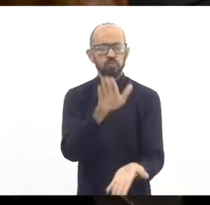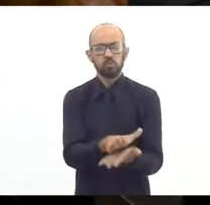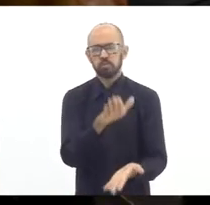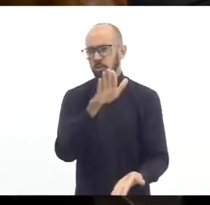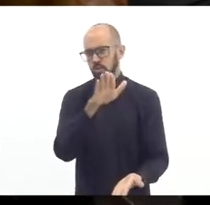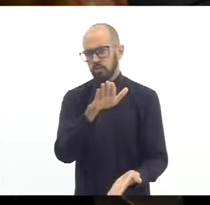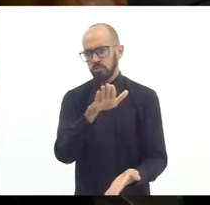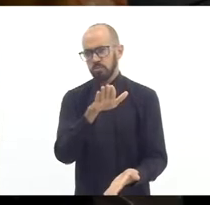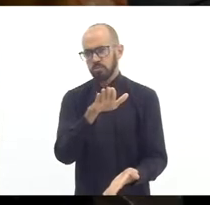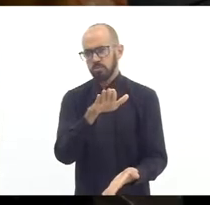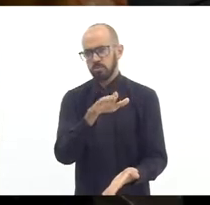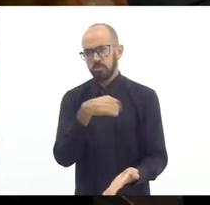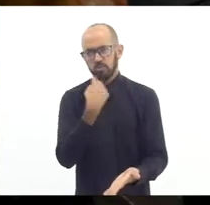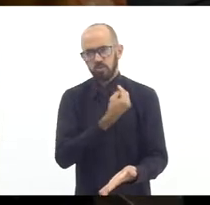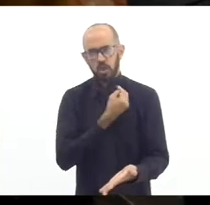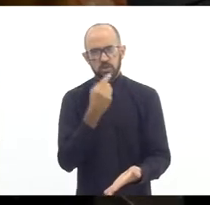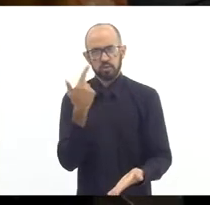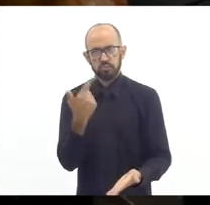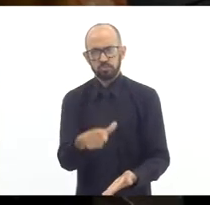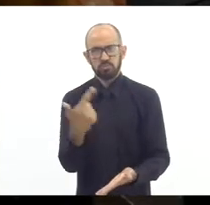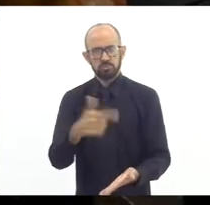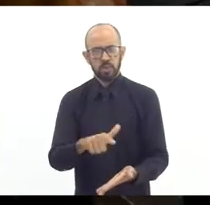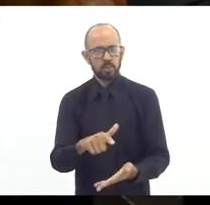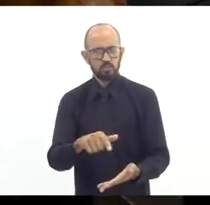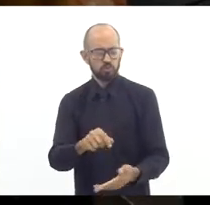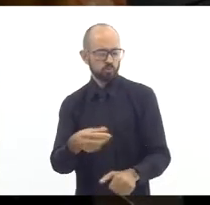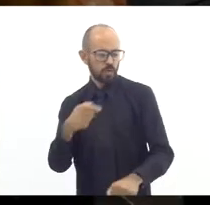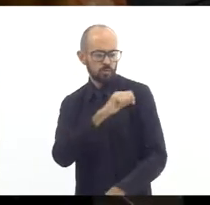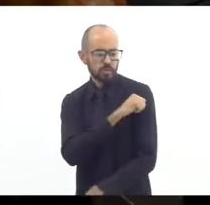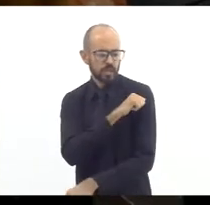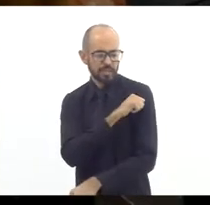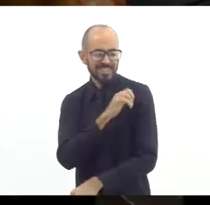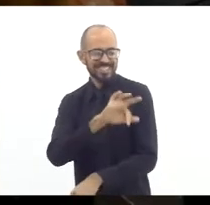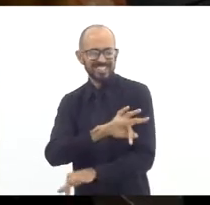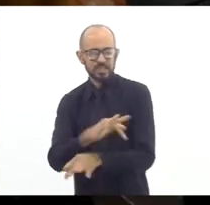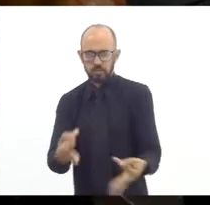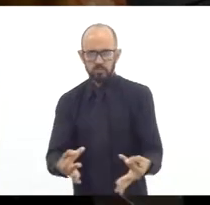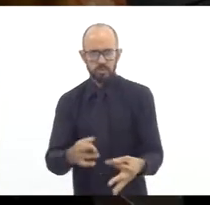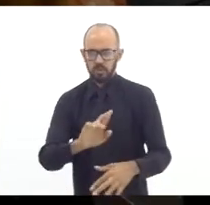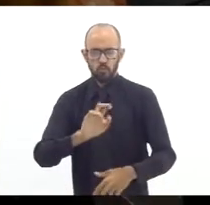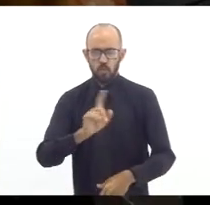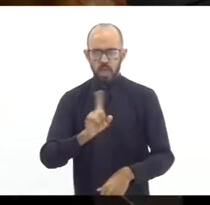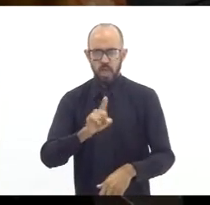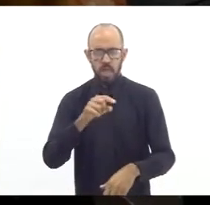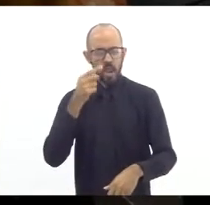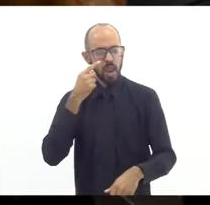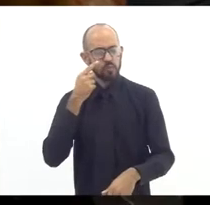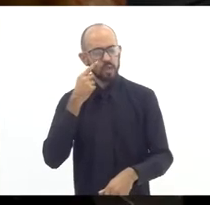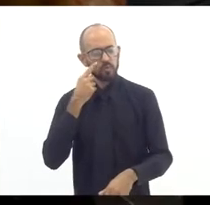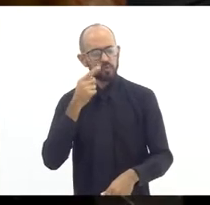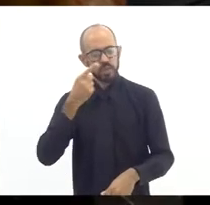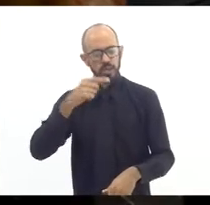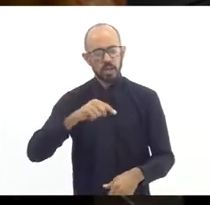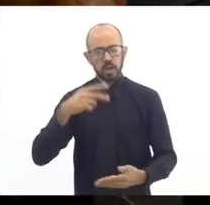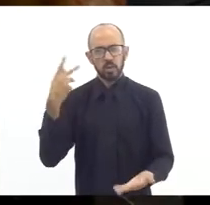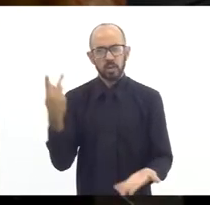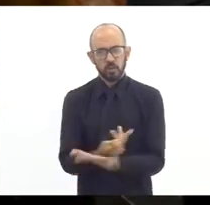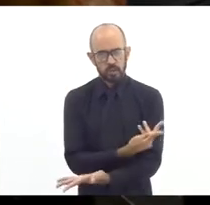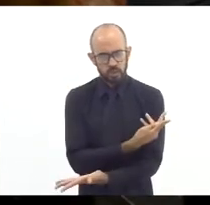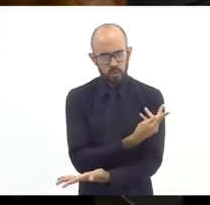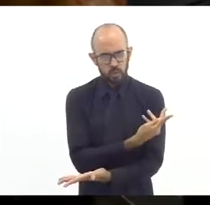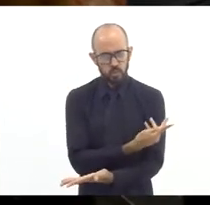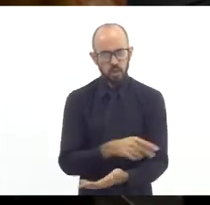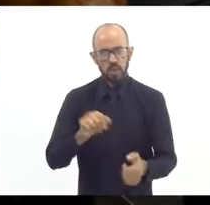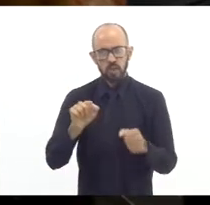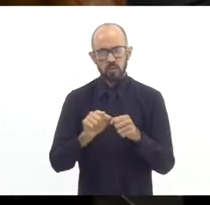não chega e faz uma autuação pura e simplesmente. A agência, ela verifica os fatos, abre um